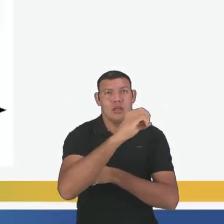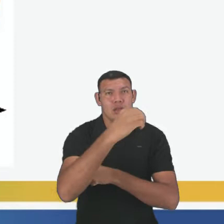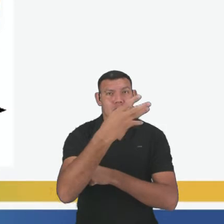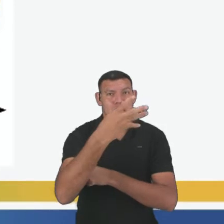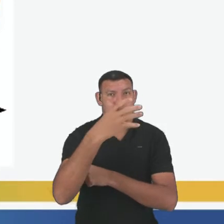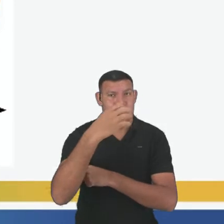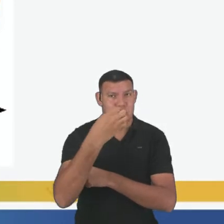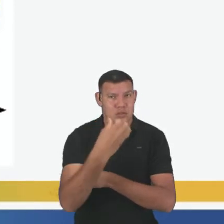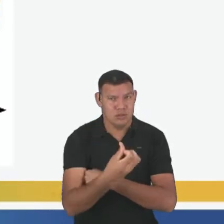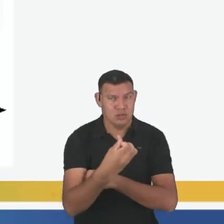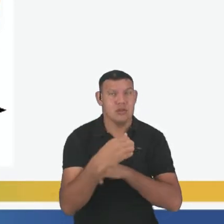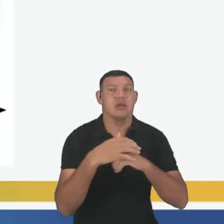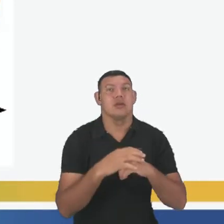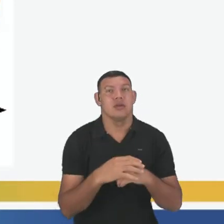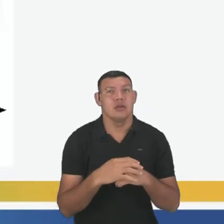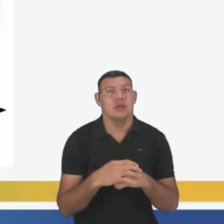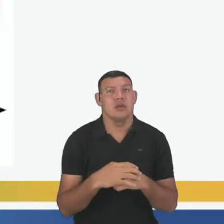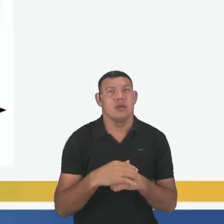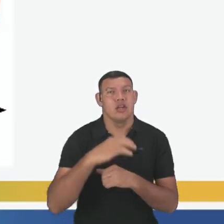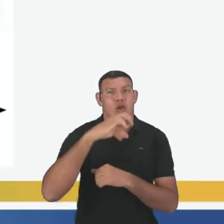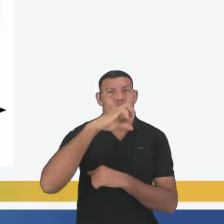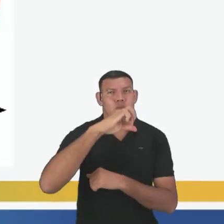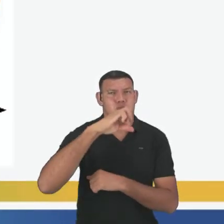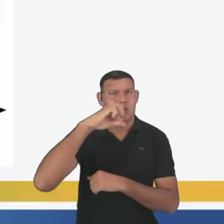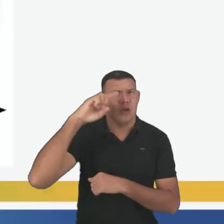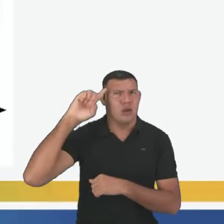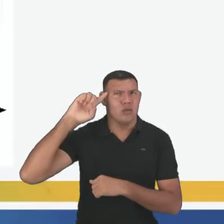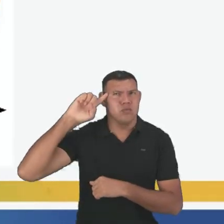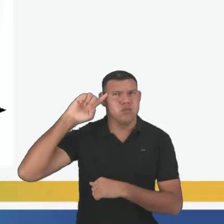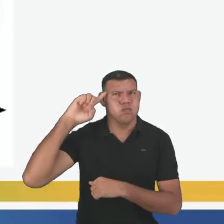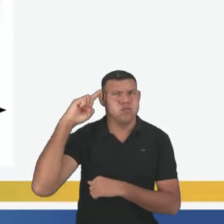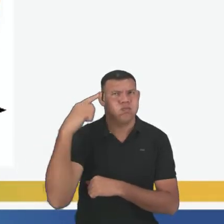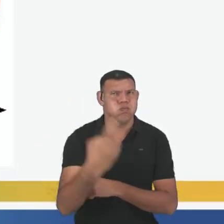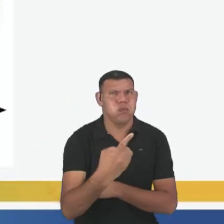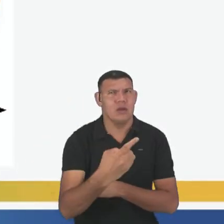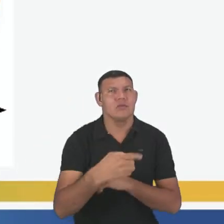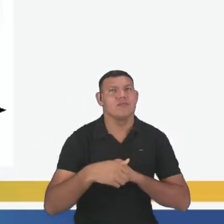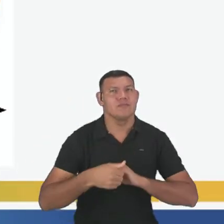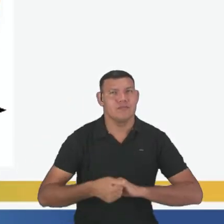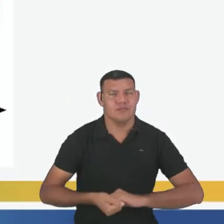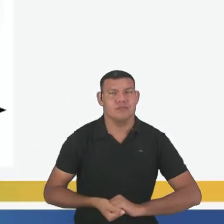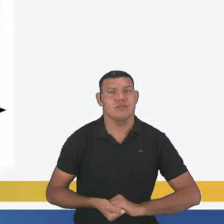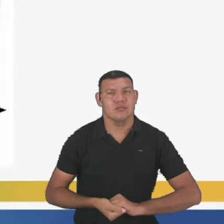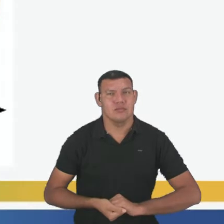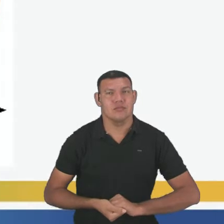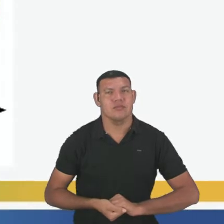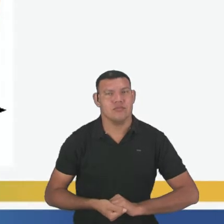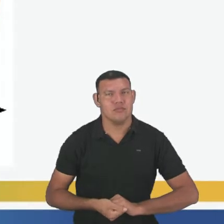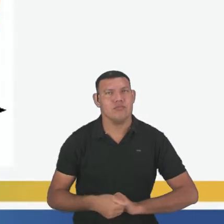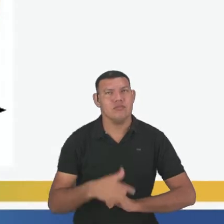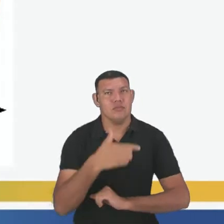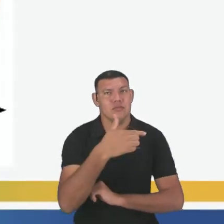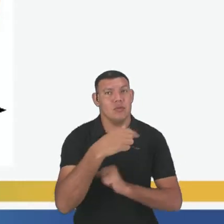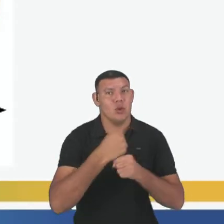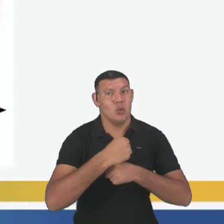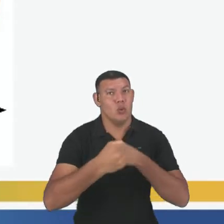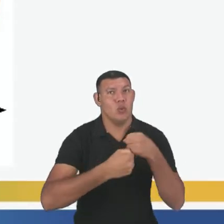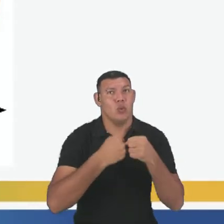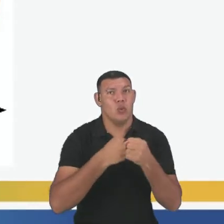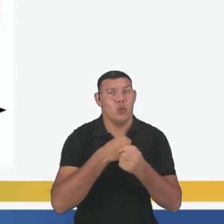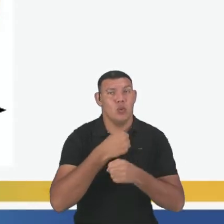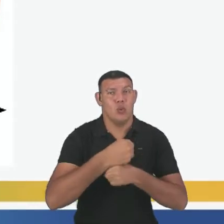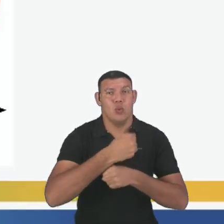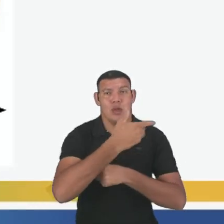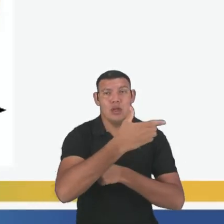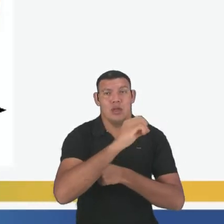o ritmo está menor. Então você poderia dizer, em 2046 vai ter muito mais gente. Se toda a